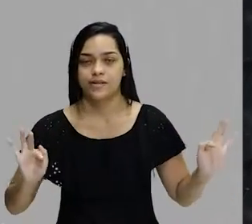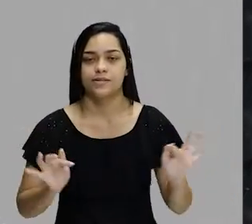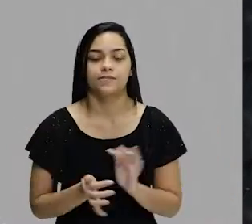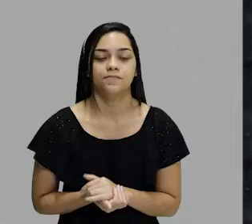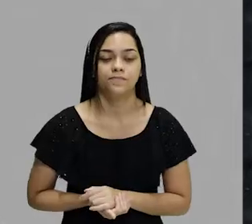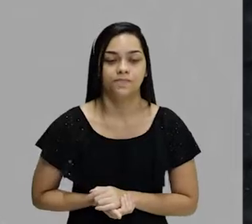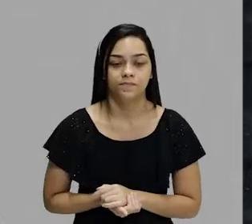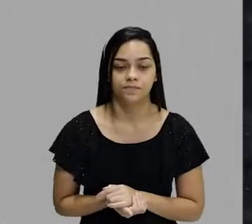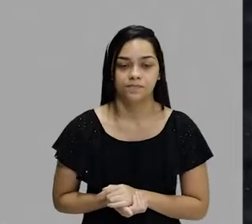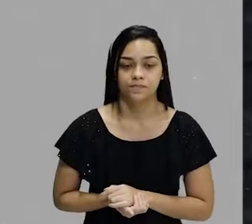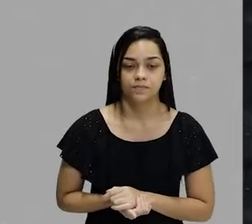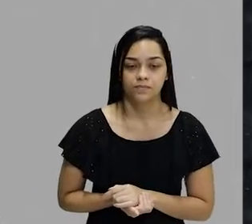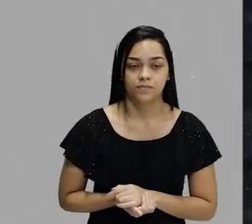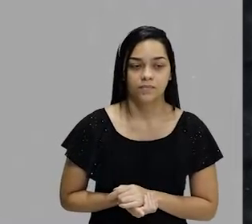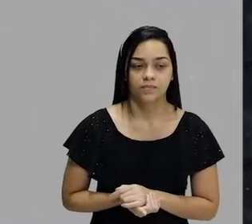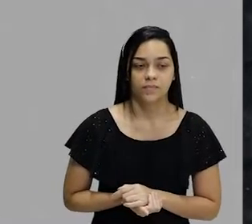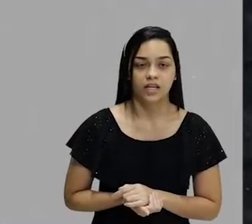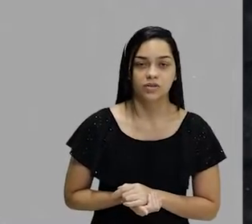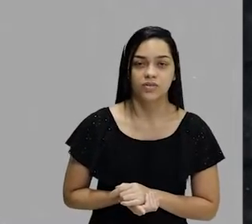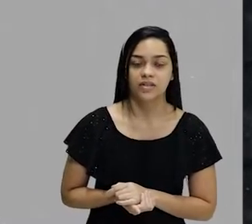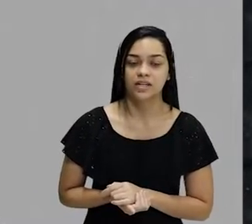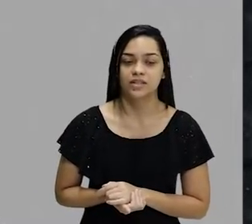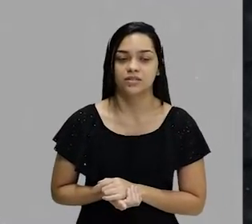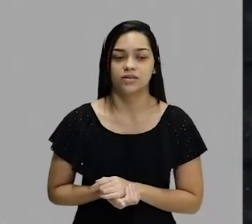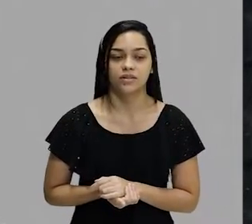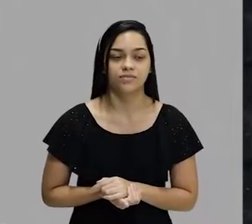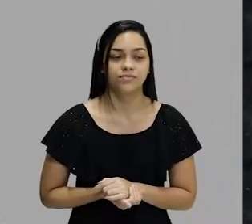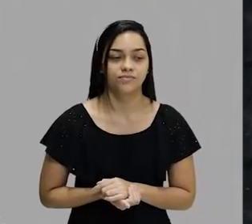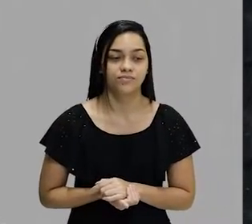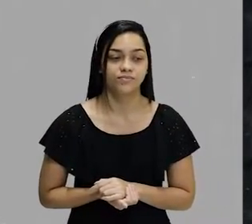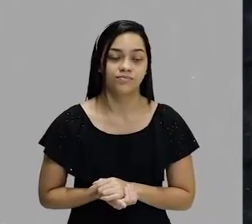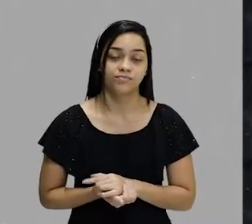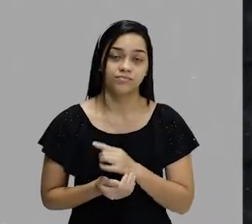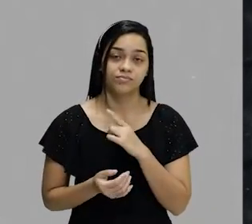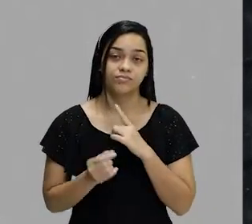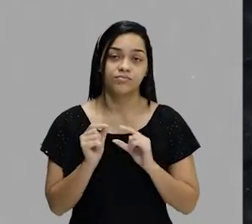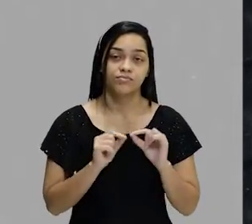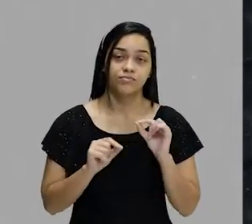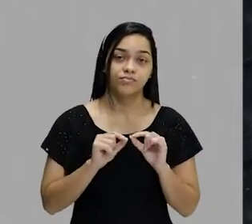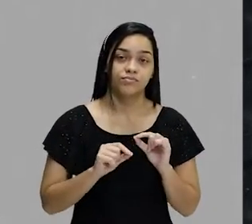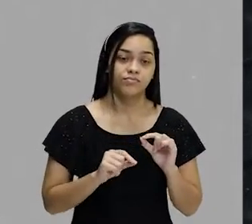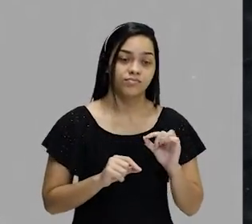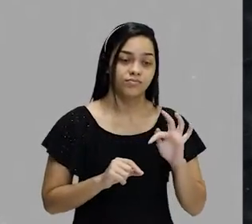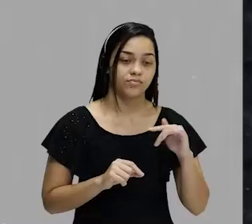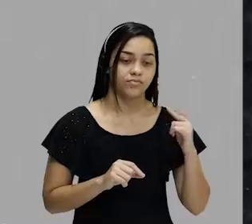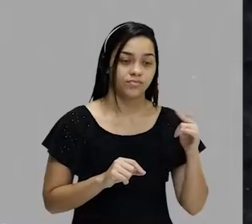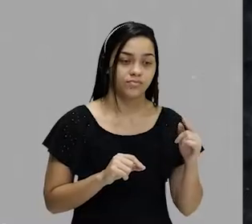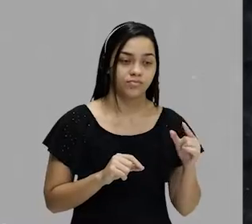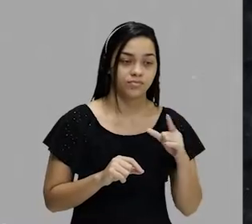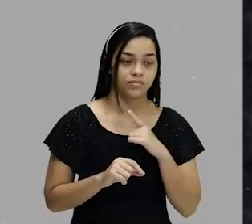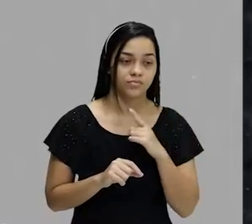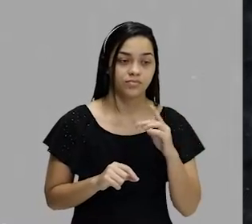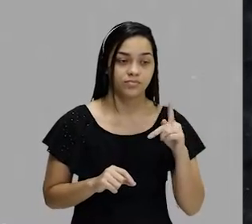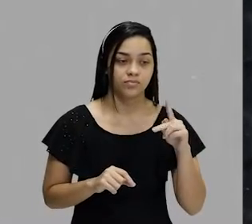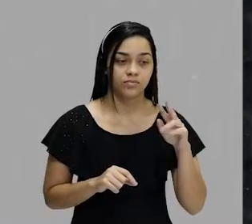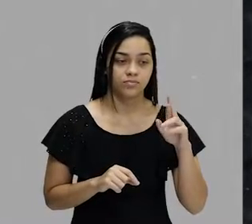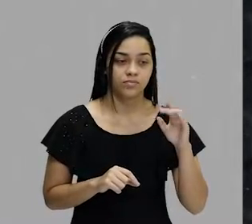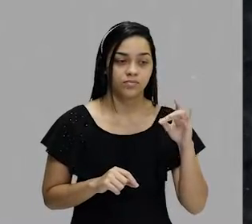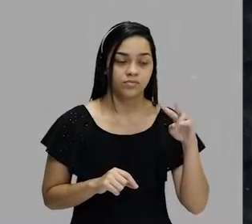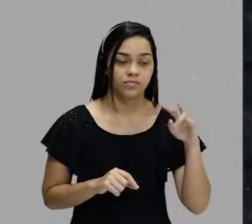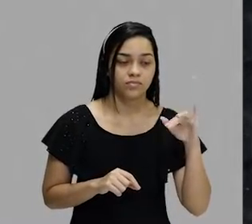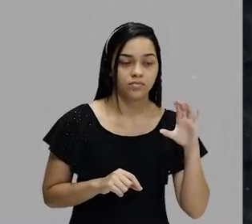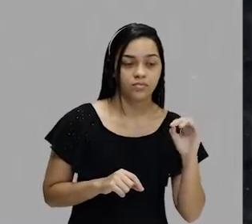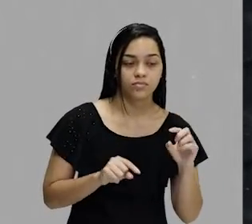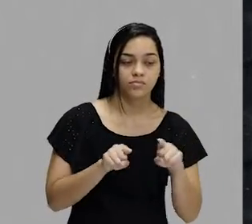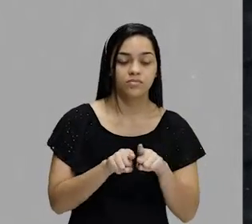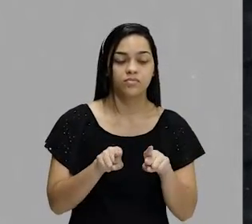desempenha uma função sintática na frase. Então, quando eu falo de função sintática, eu vou falar de sujeito, eu vou falar de predicativo do sujeito, eu vou